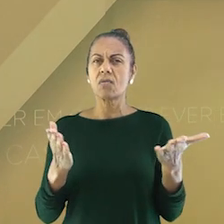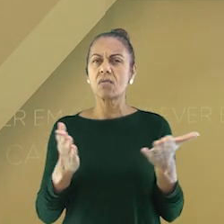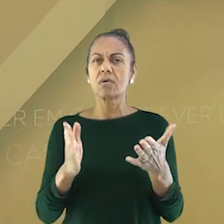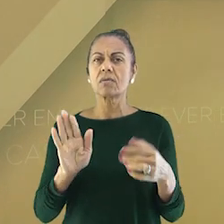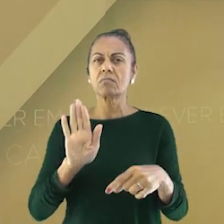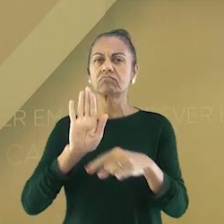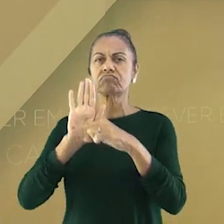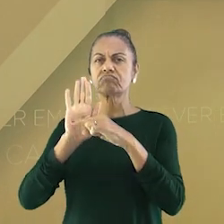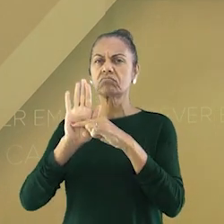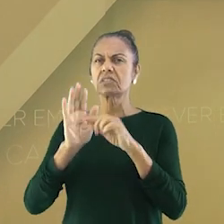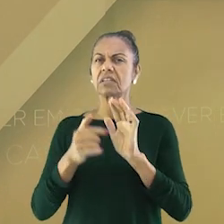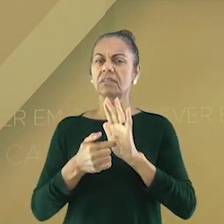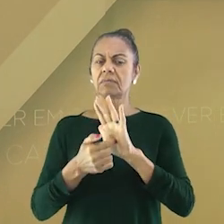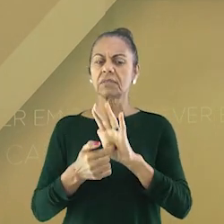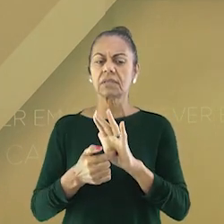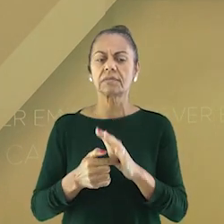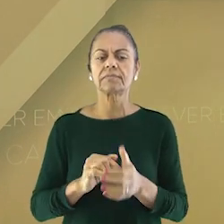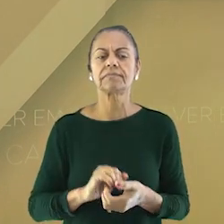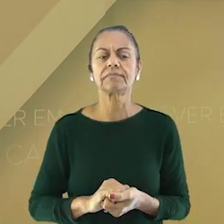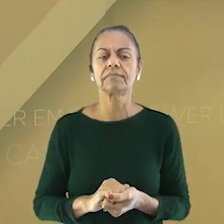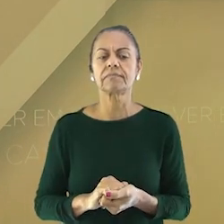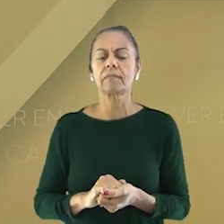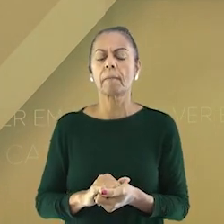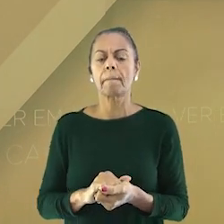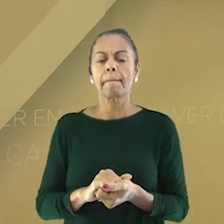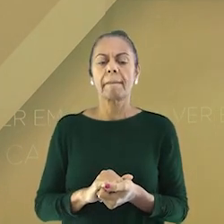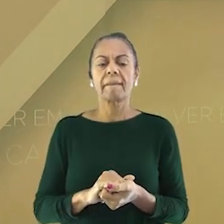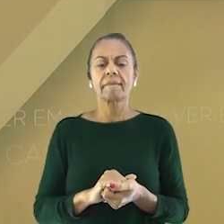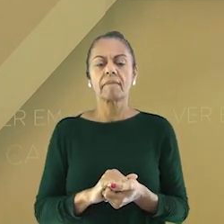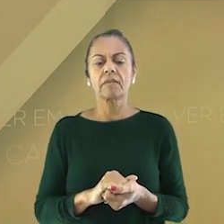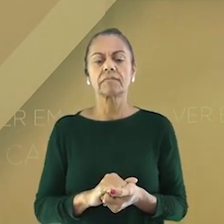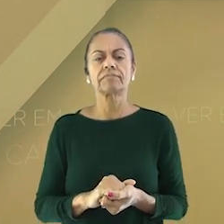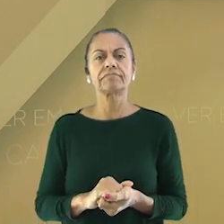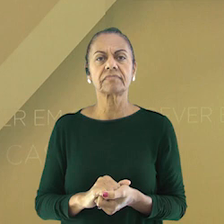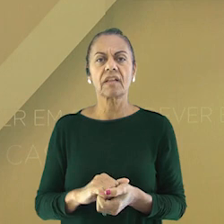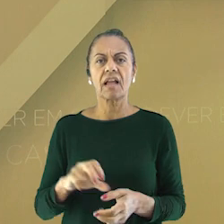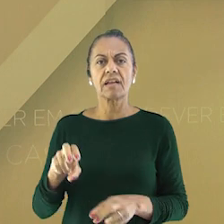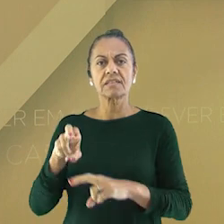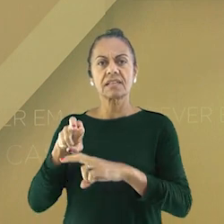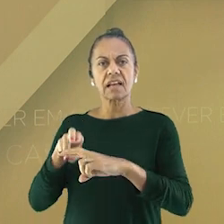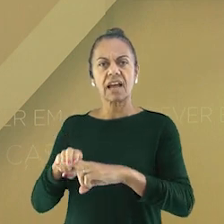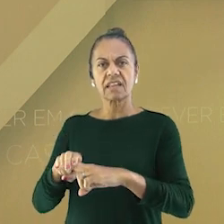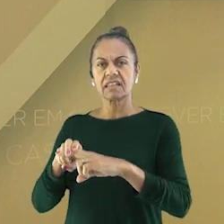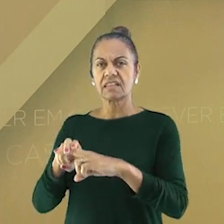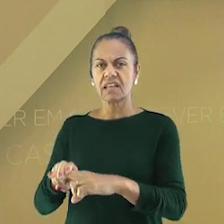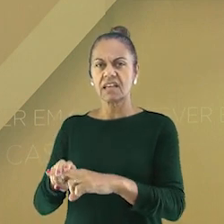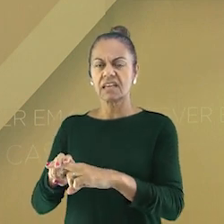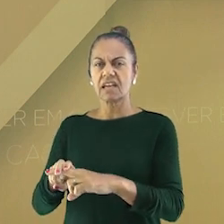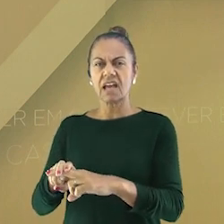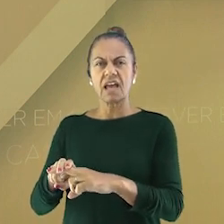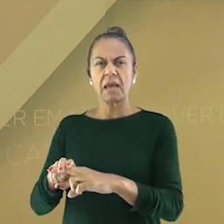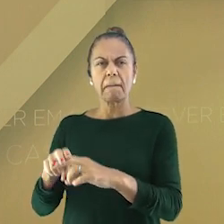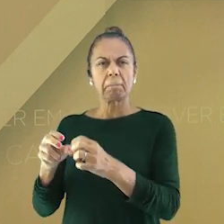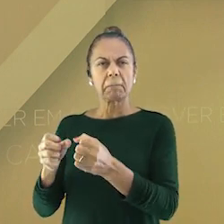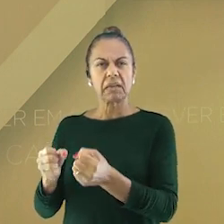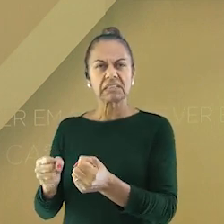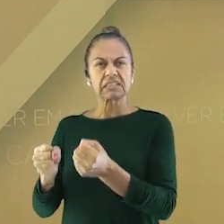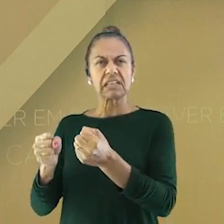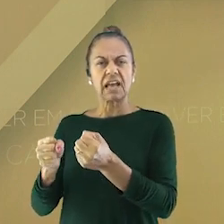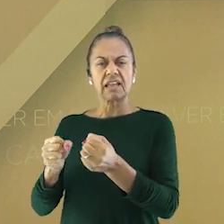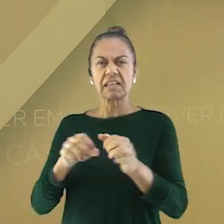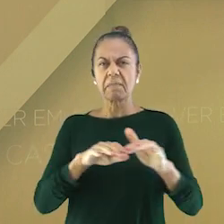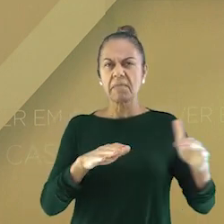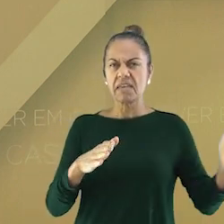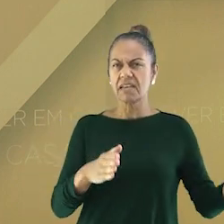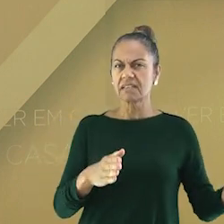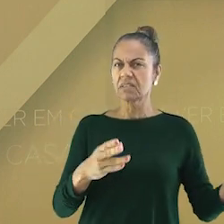quanto. Vamos ver um exemplo em forma negativa. This chair is not as heavy as that table.